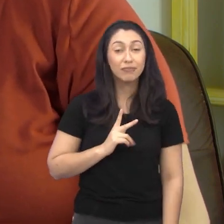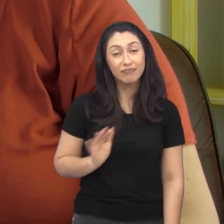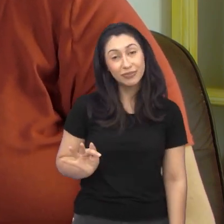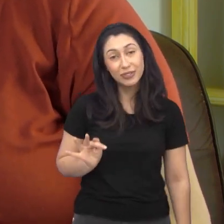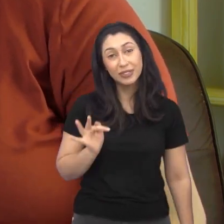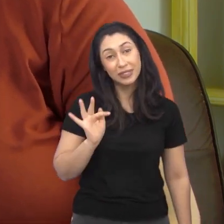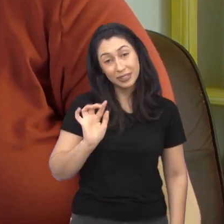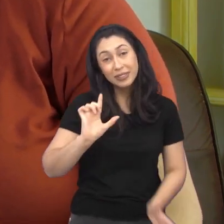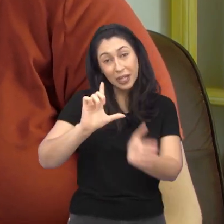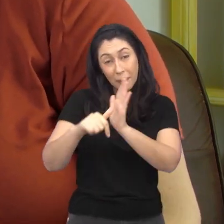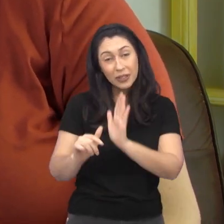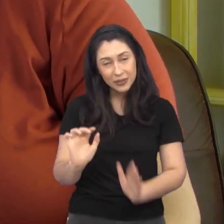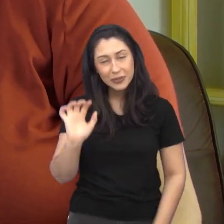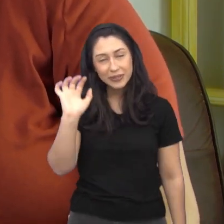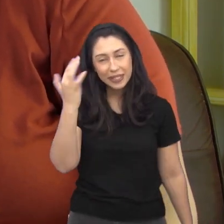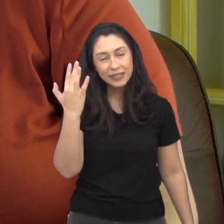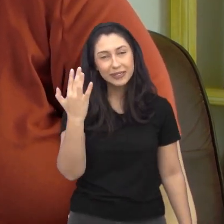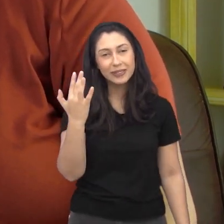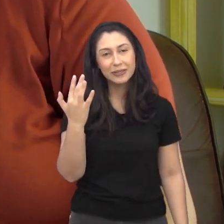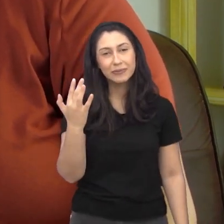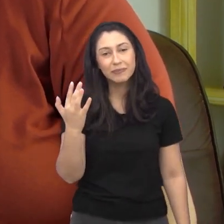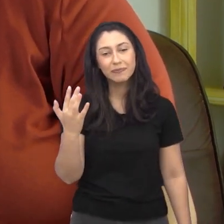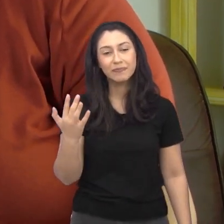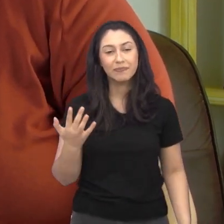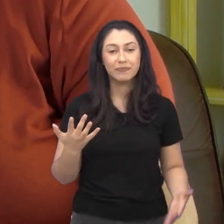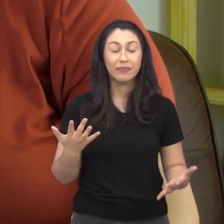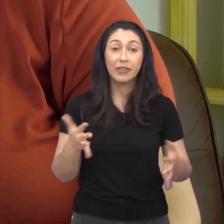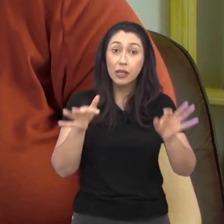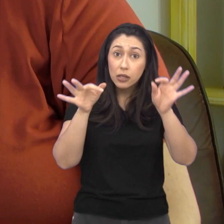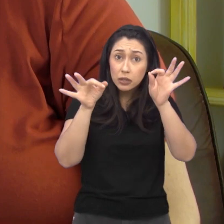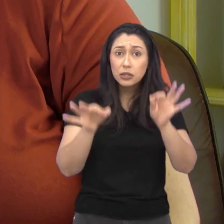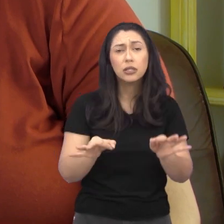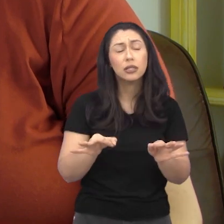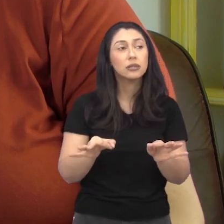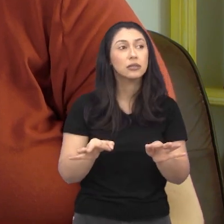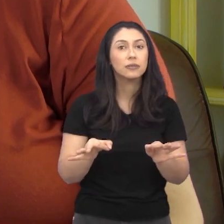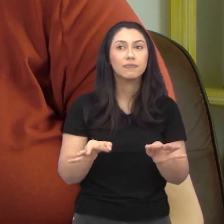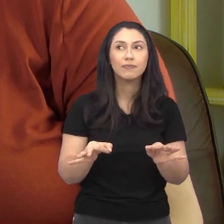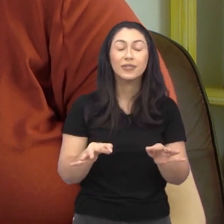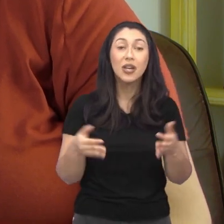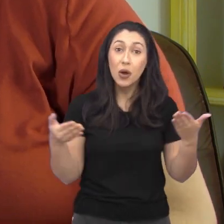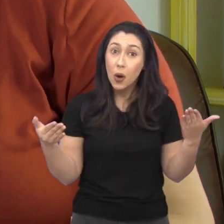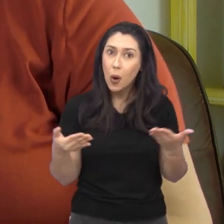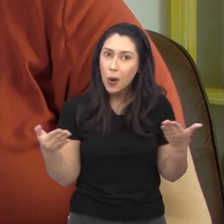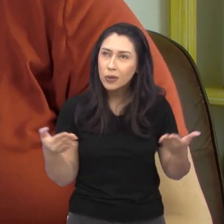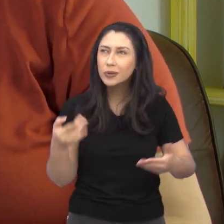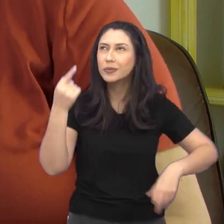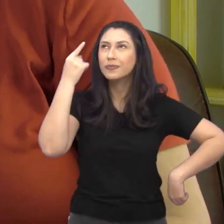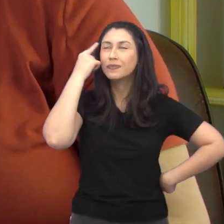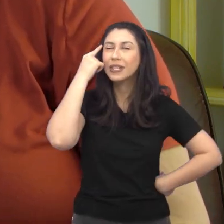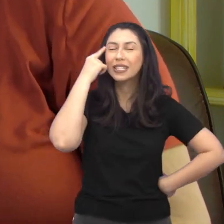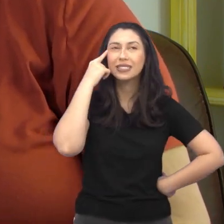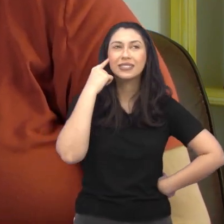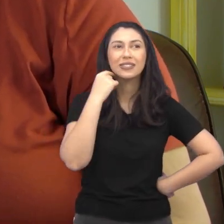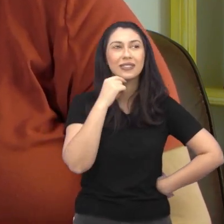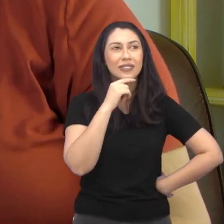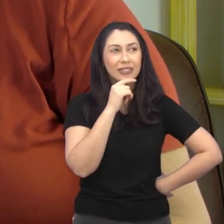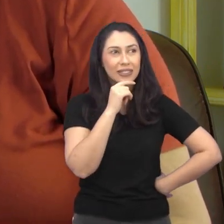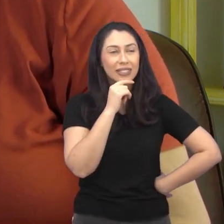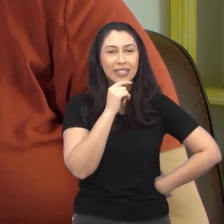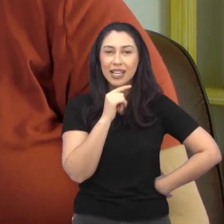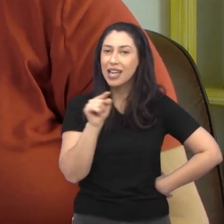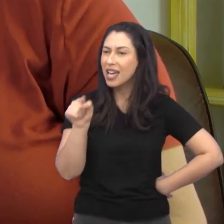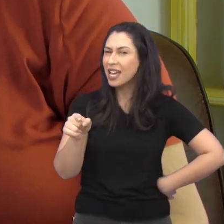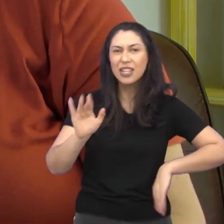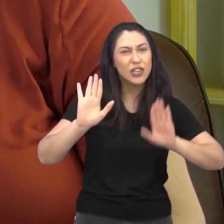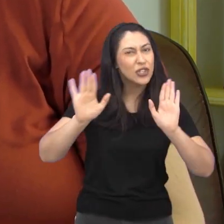que depois mais tarde eu fui ter, e a certeza, acho que hoje eu pensando, eu falo assim,